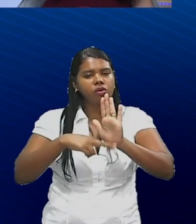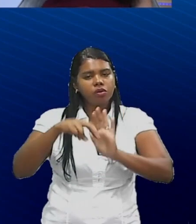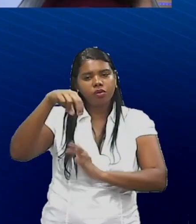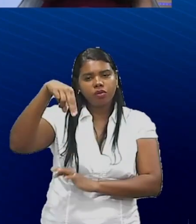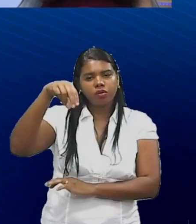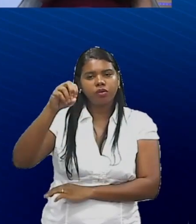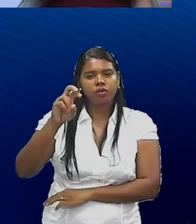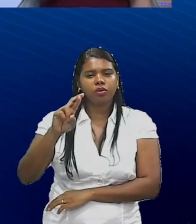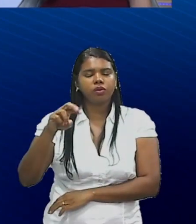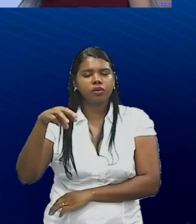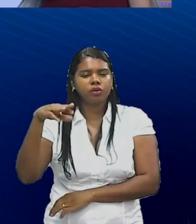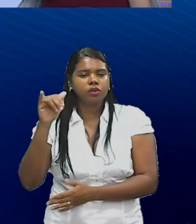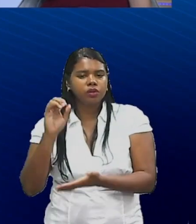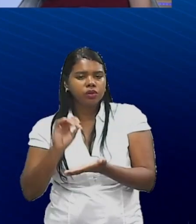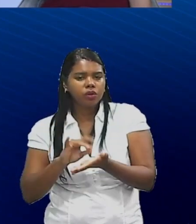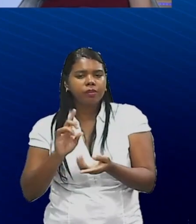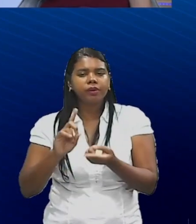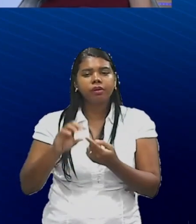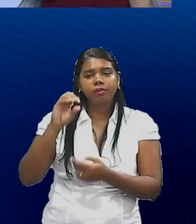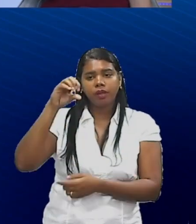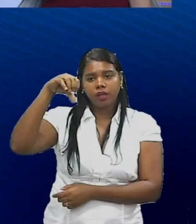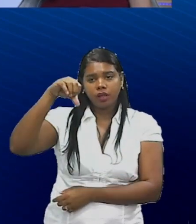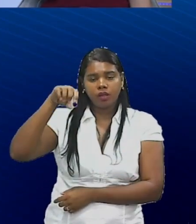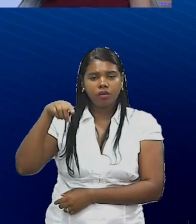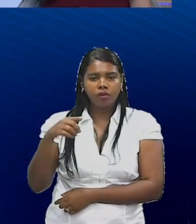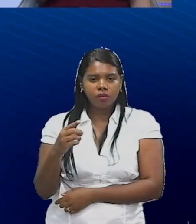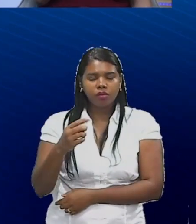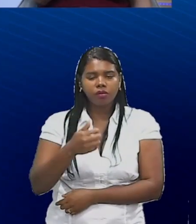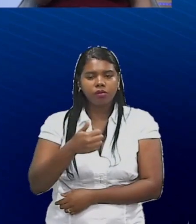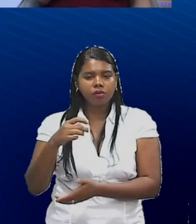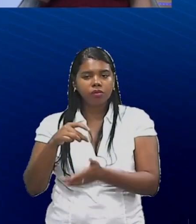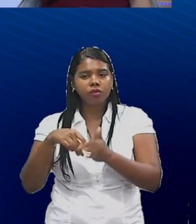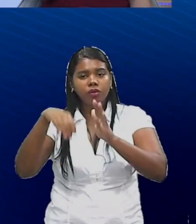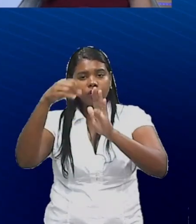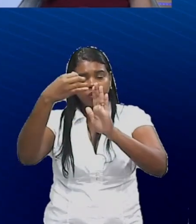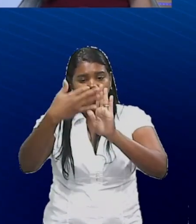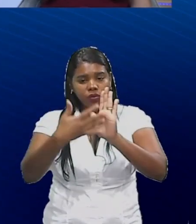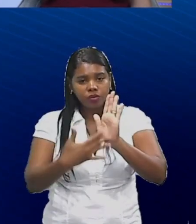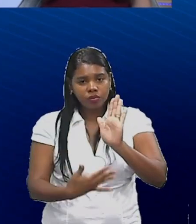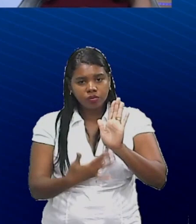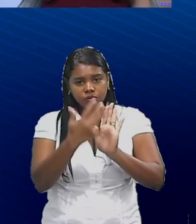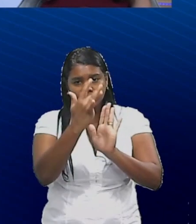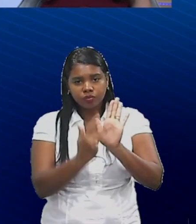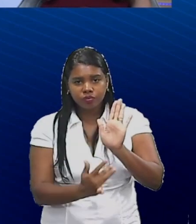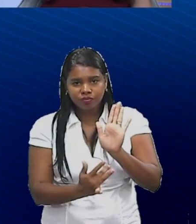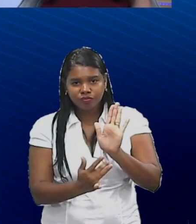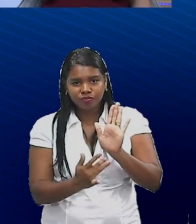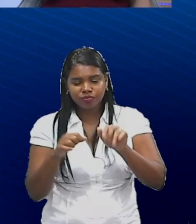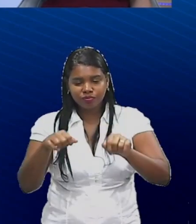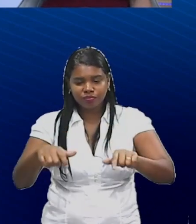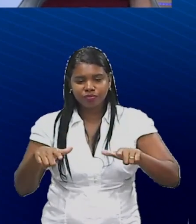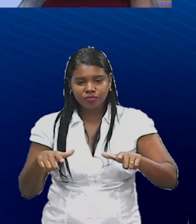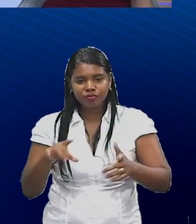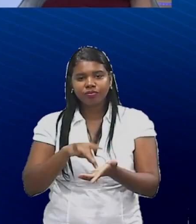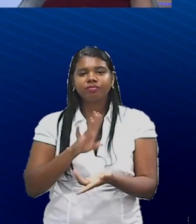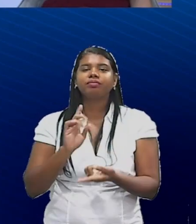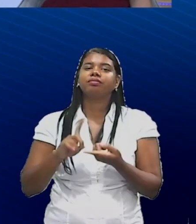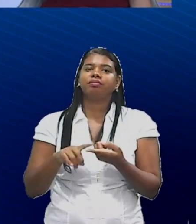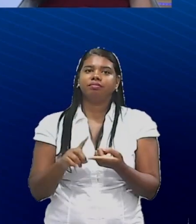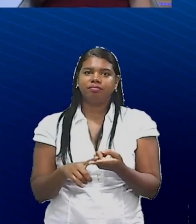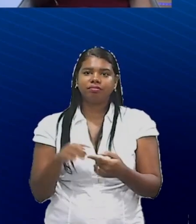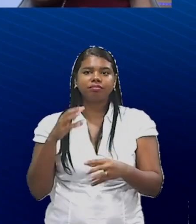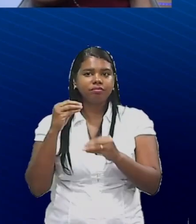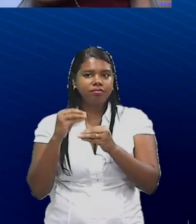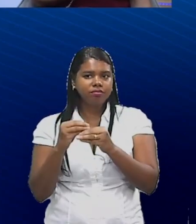E a 9001, ela é o quê? É a norma que tem os requisitos, né, para a certificação. Então, uma norma composta